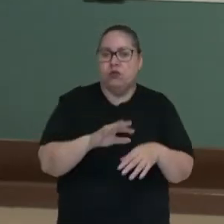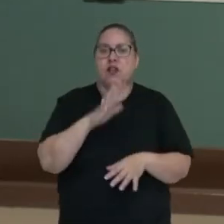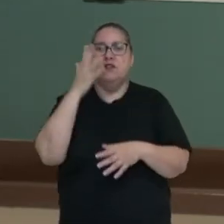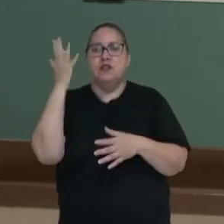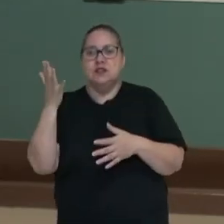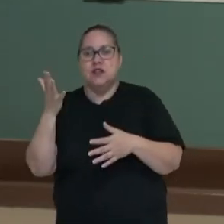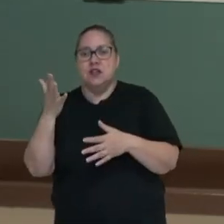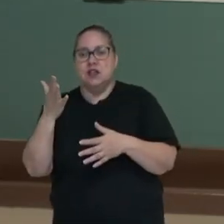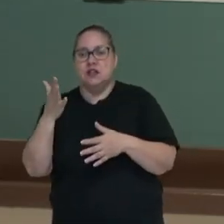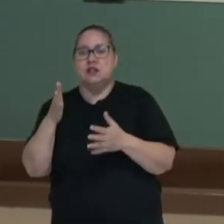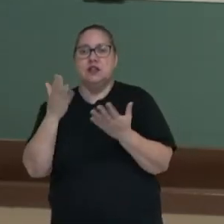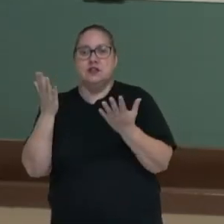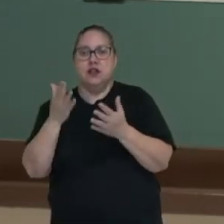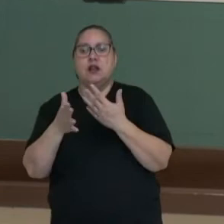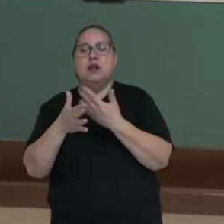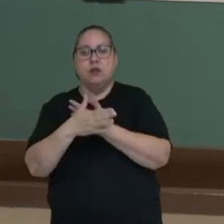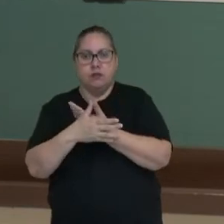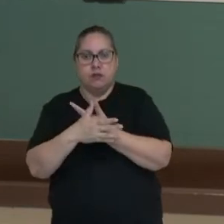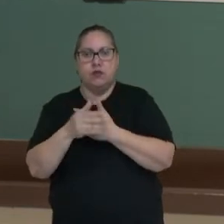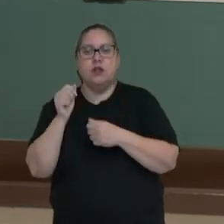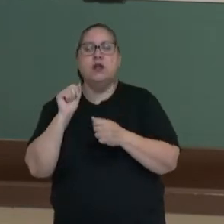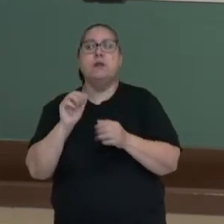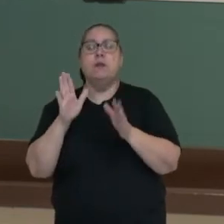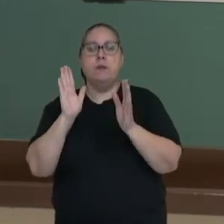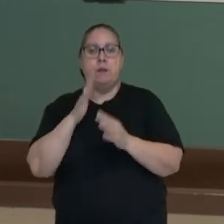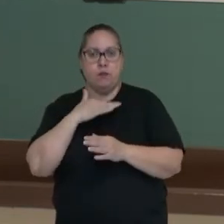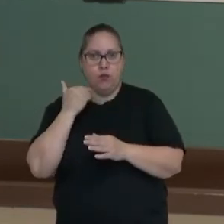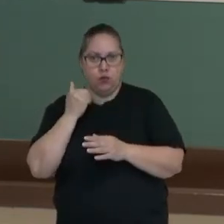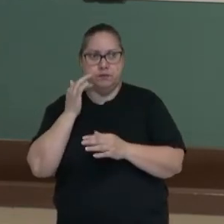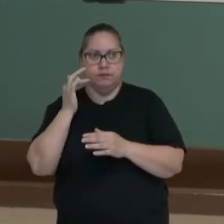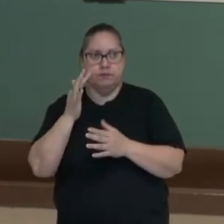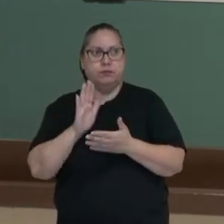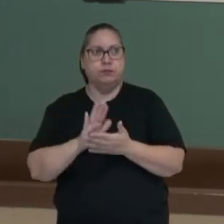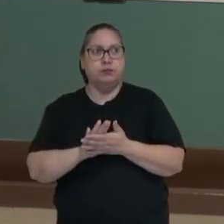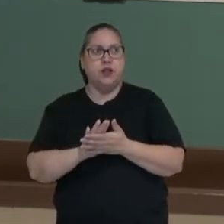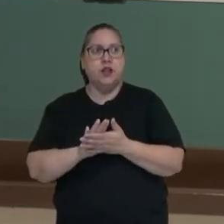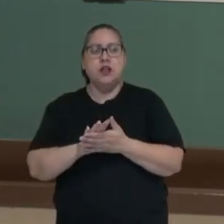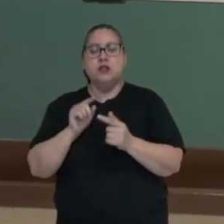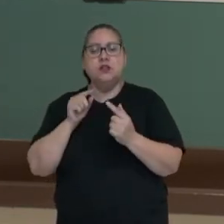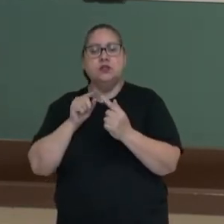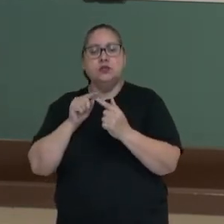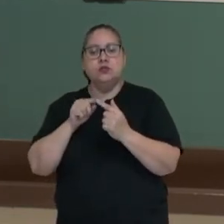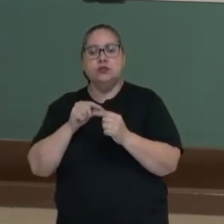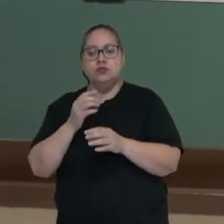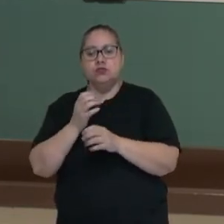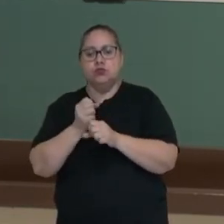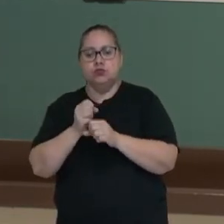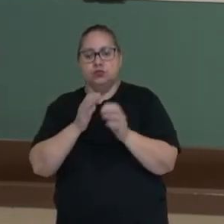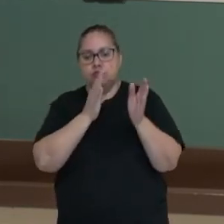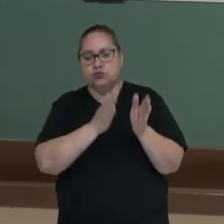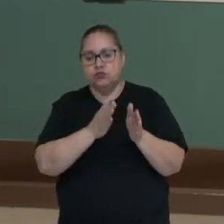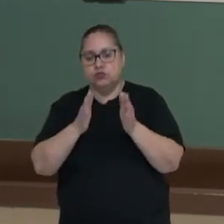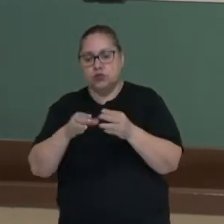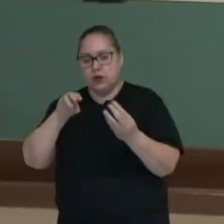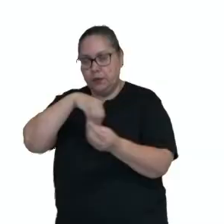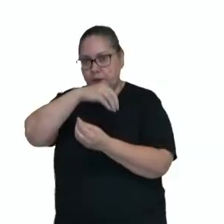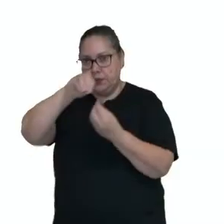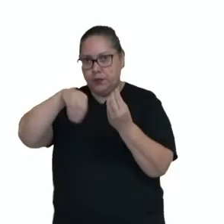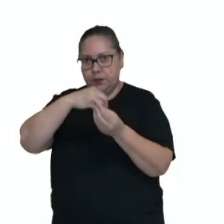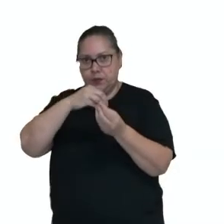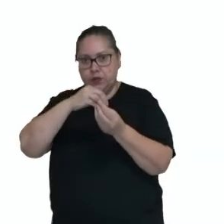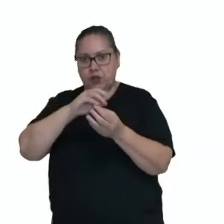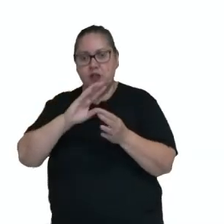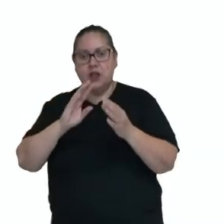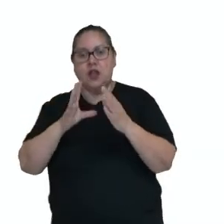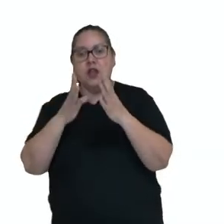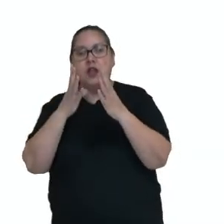atividades dessa ave e pode até fazer com que ela morra. De acordo então com o número de fases, a mistura heterogênea pode